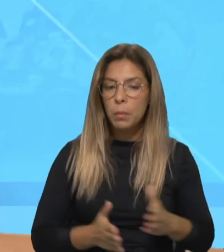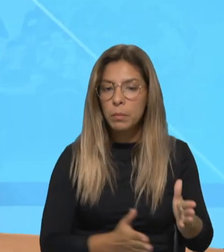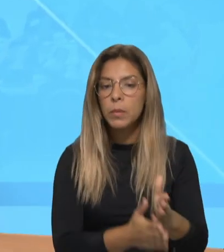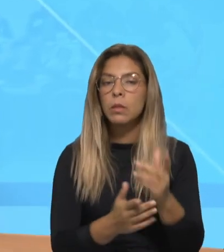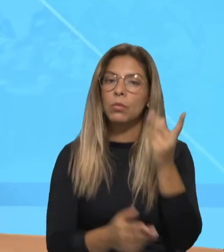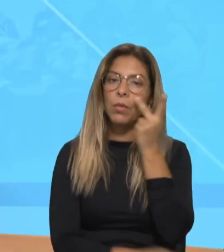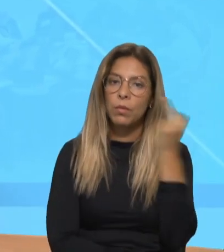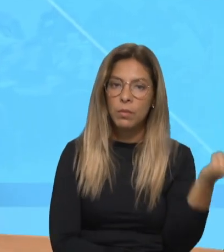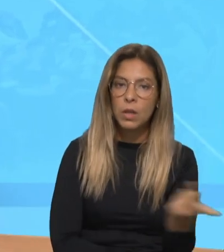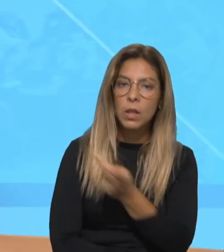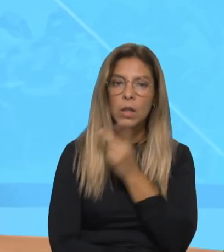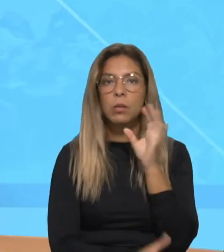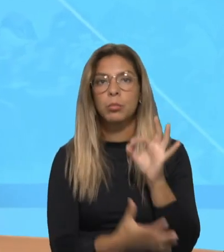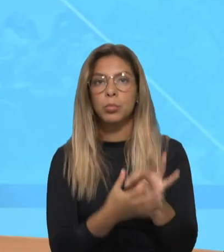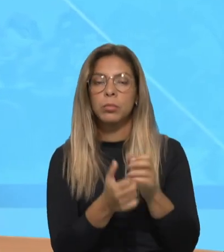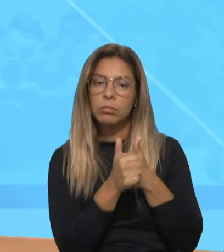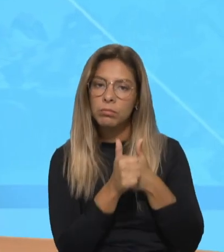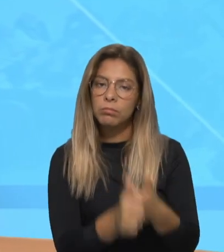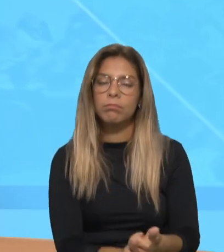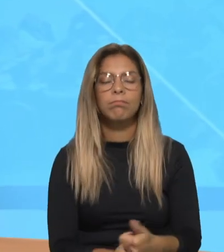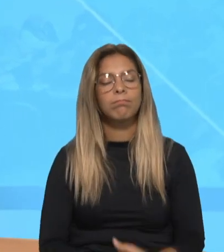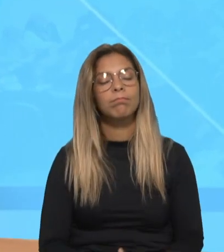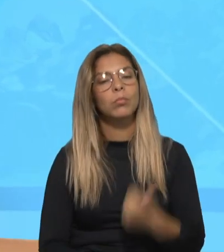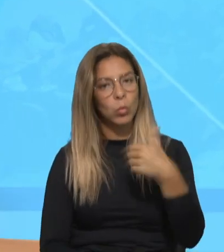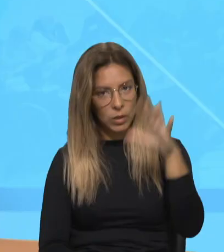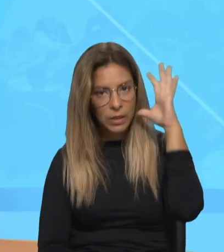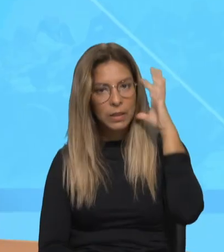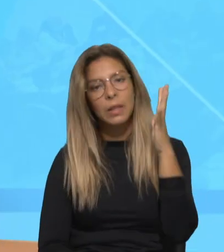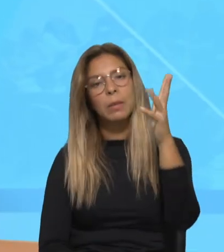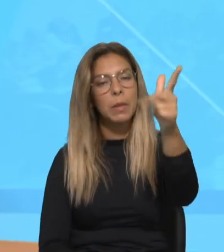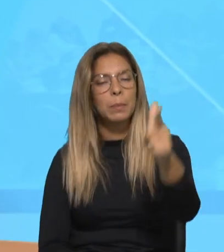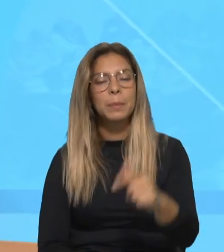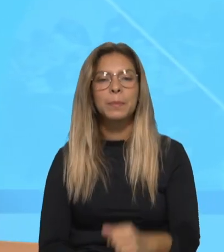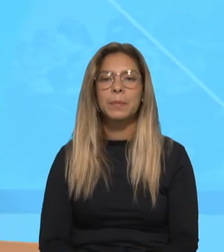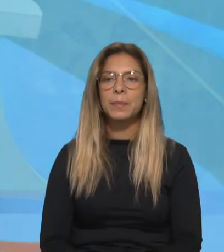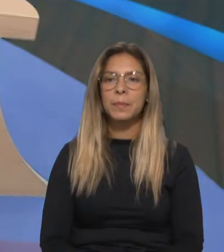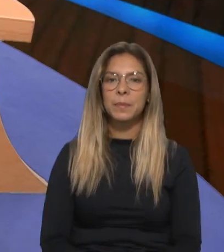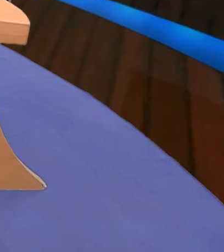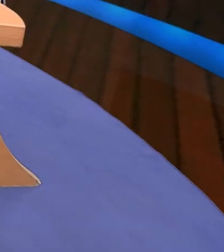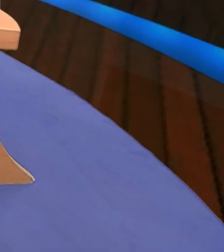marcados também pela dimensão crente. Votos de uma ótima tarde e até amanhã, se quiser.